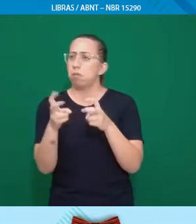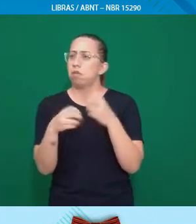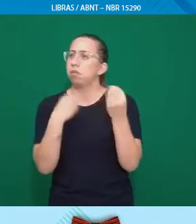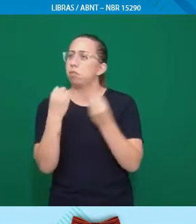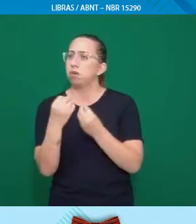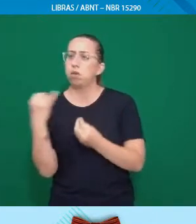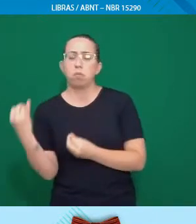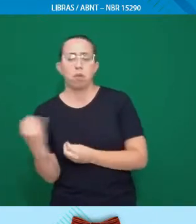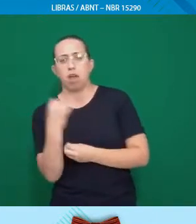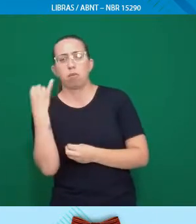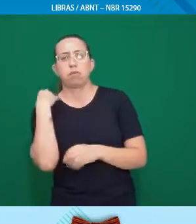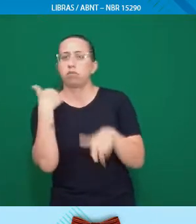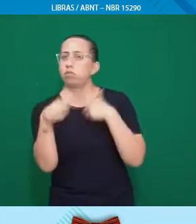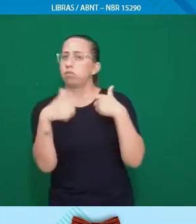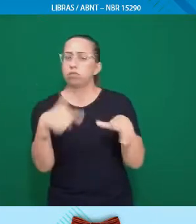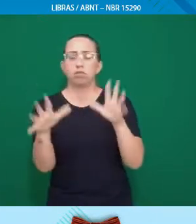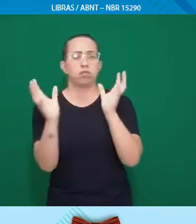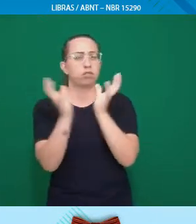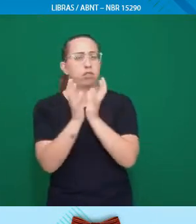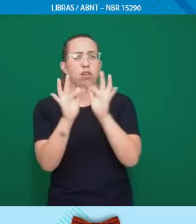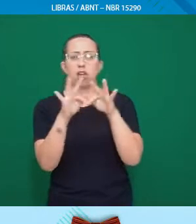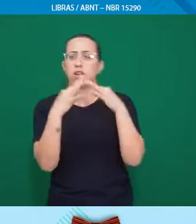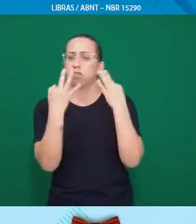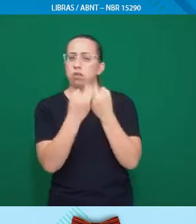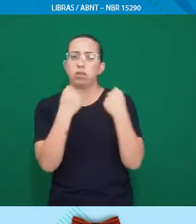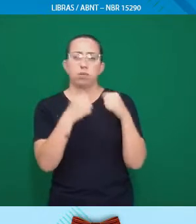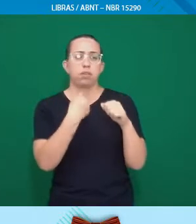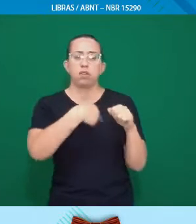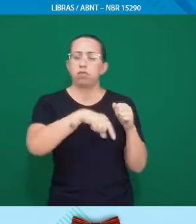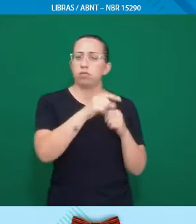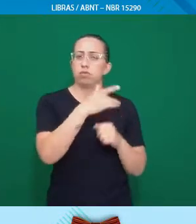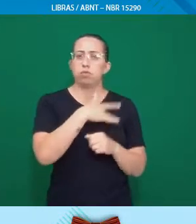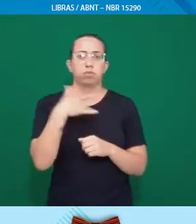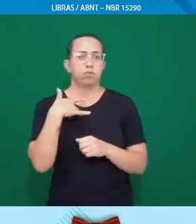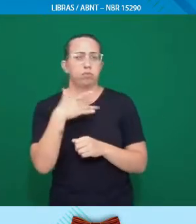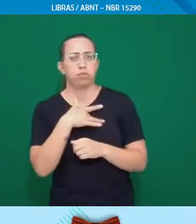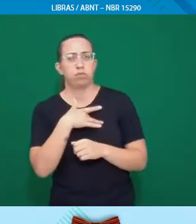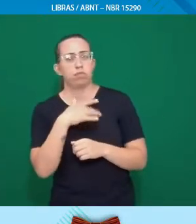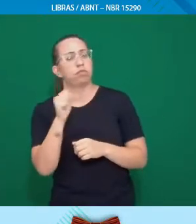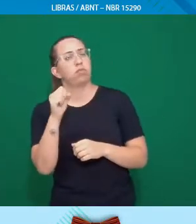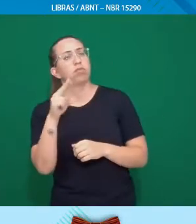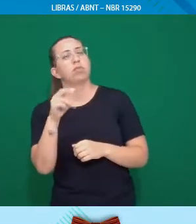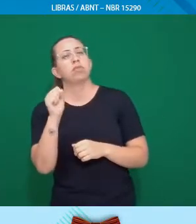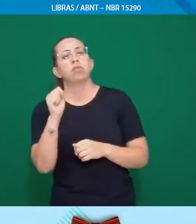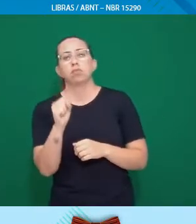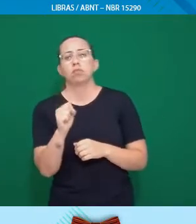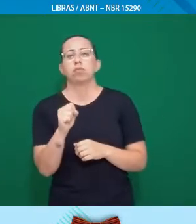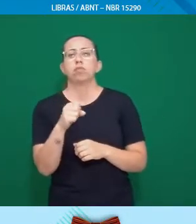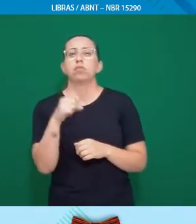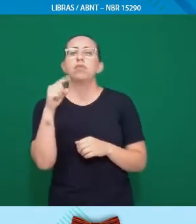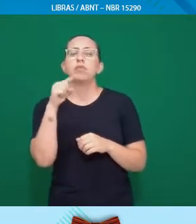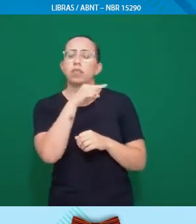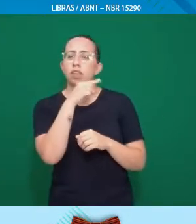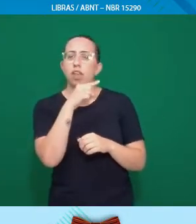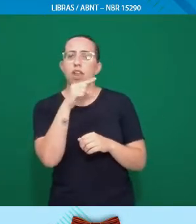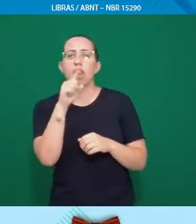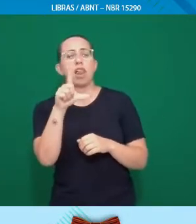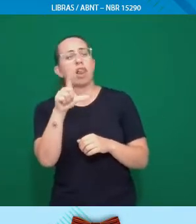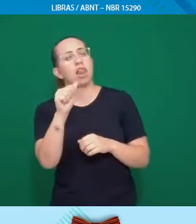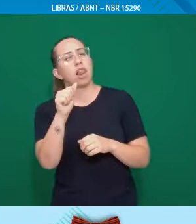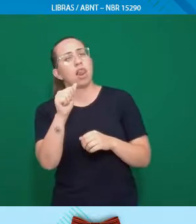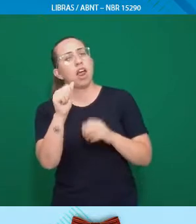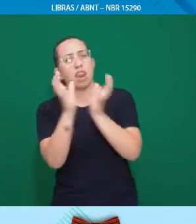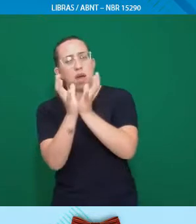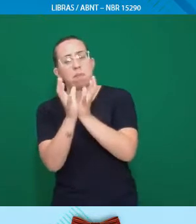cerveja bem a importância né as famílias teria que ser atendidas no SUS e lá é um atendimento personalizado então eu sempre digo